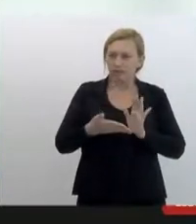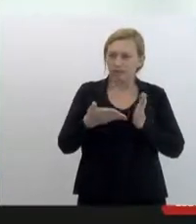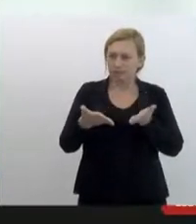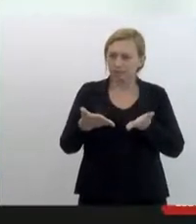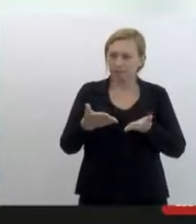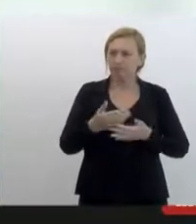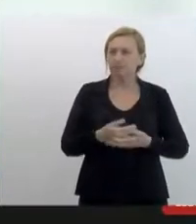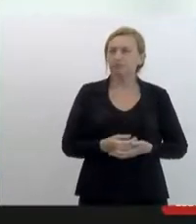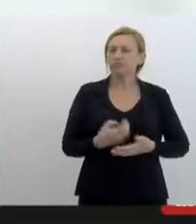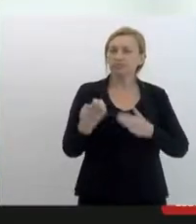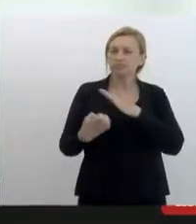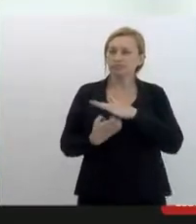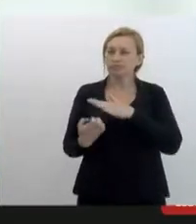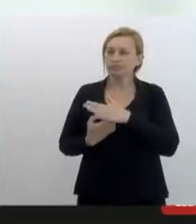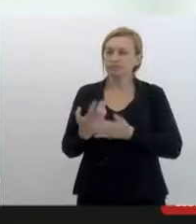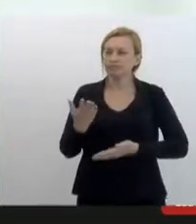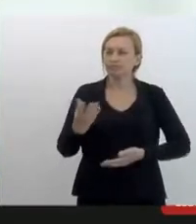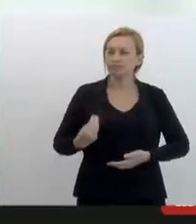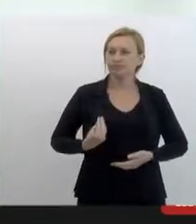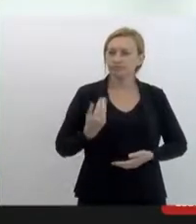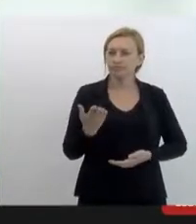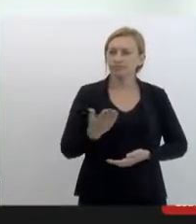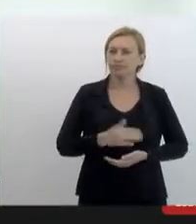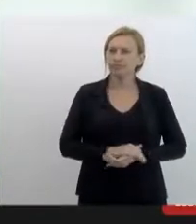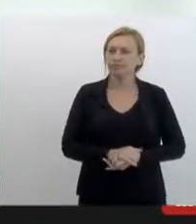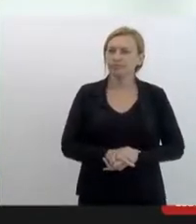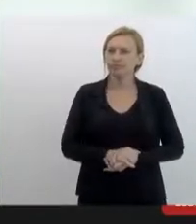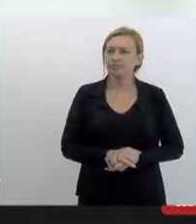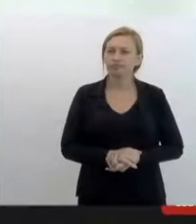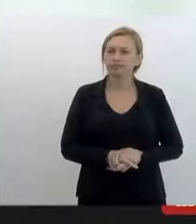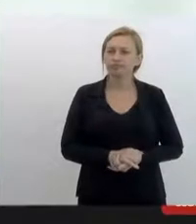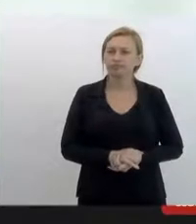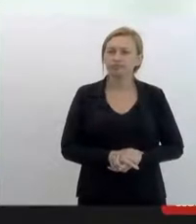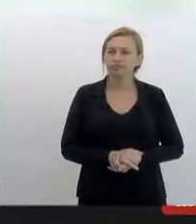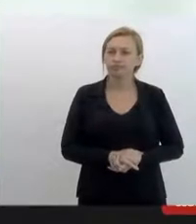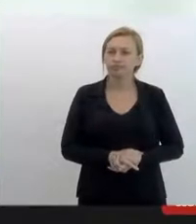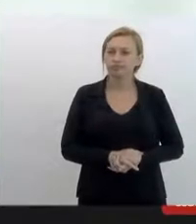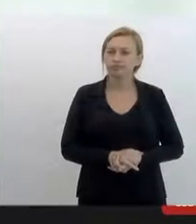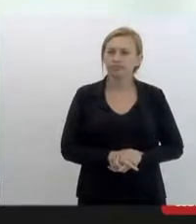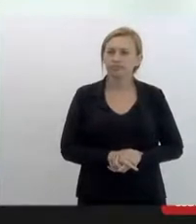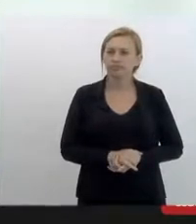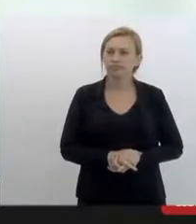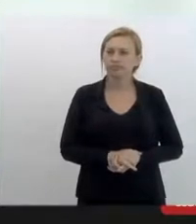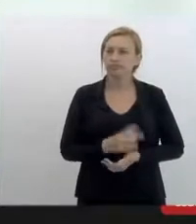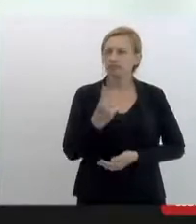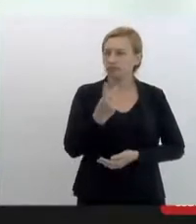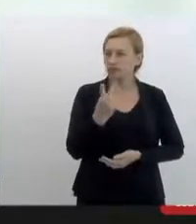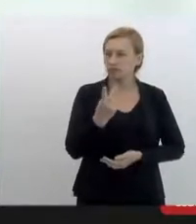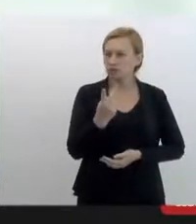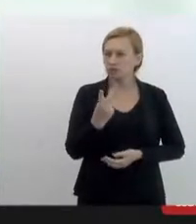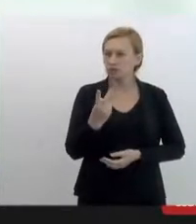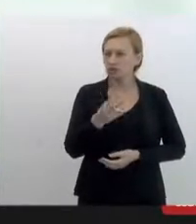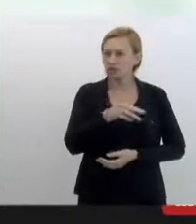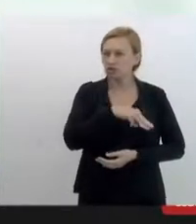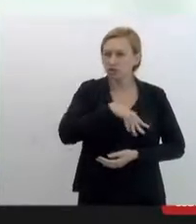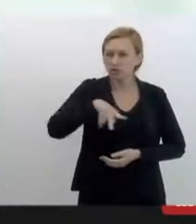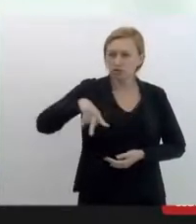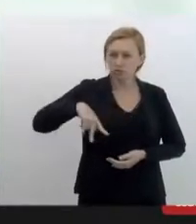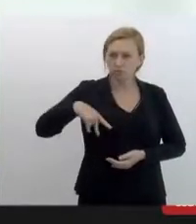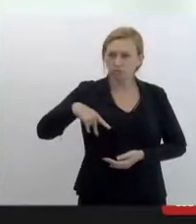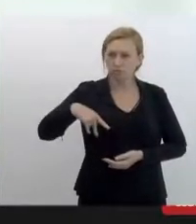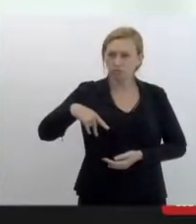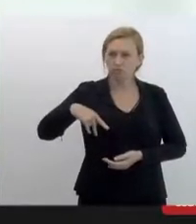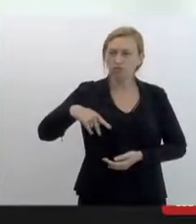concessionárias presentes, eu arguo aos dois ministérios públicos presentes